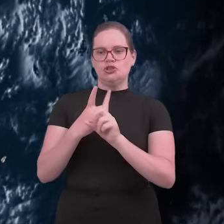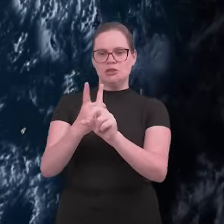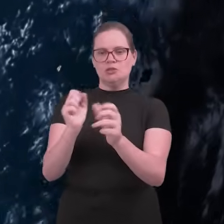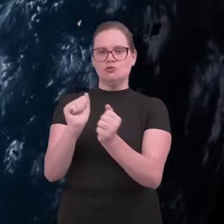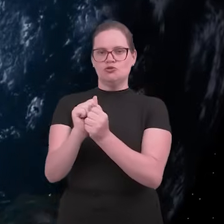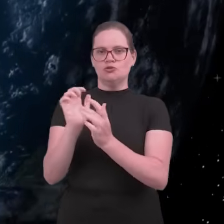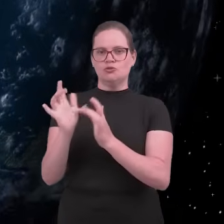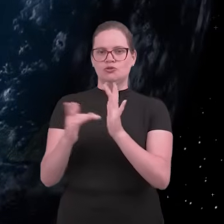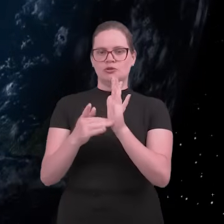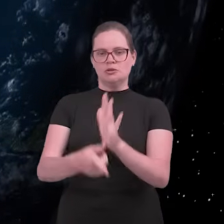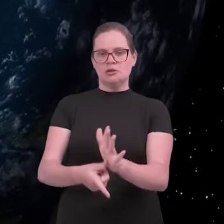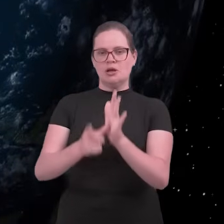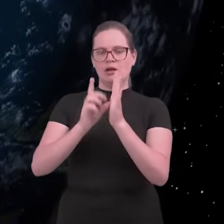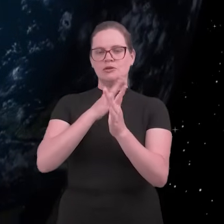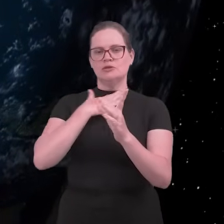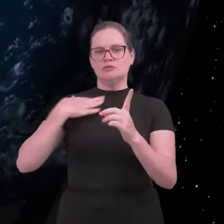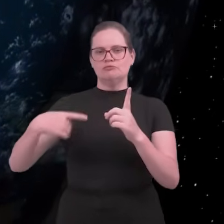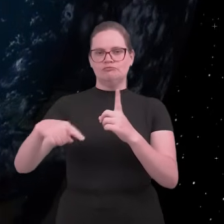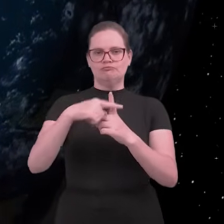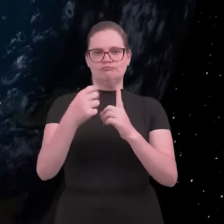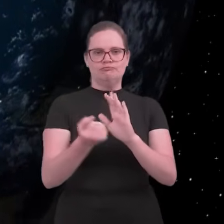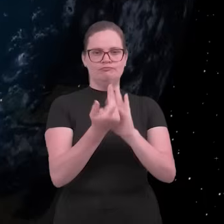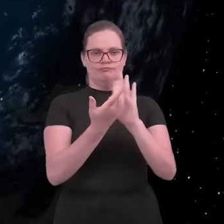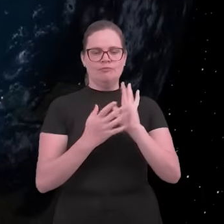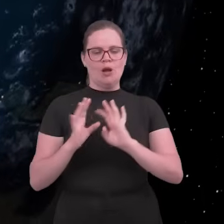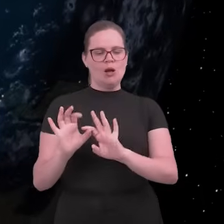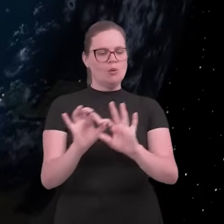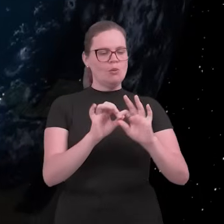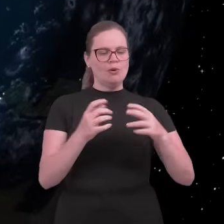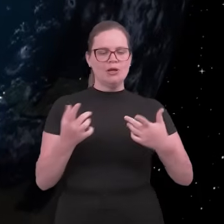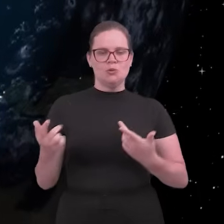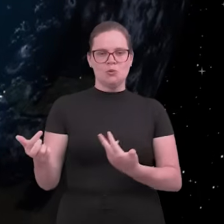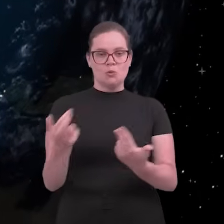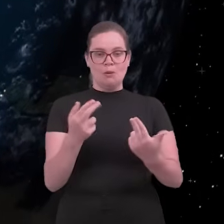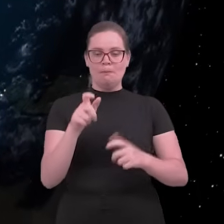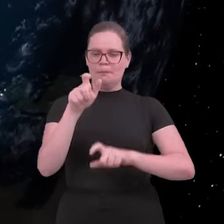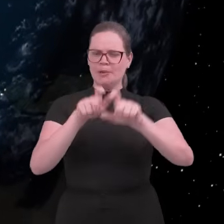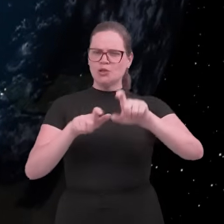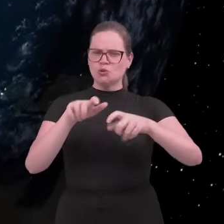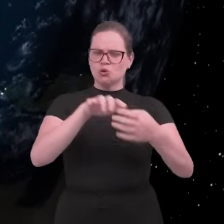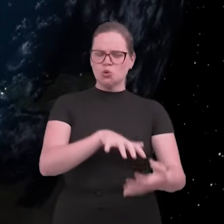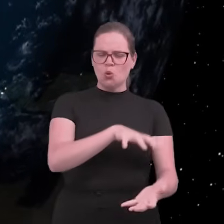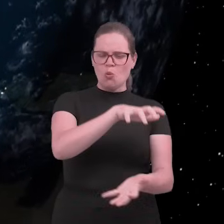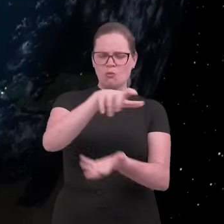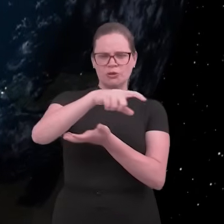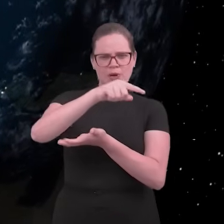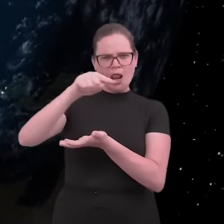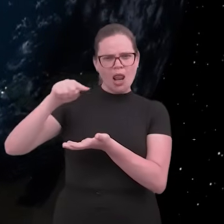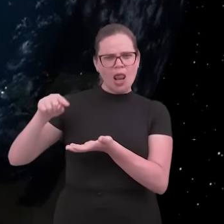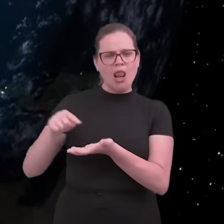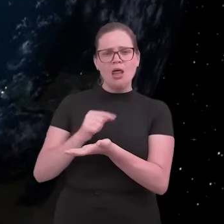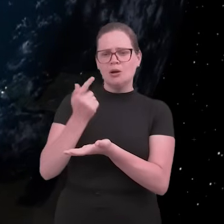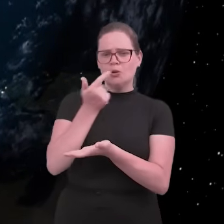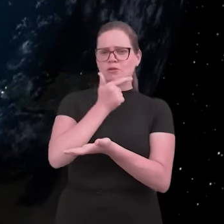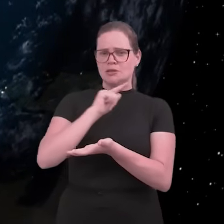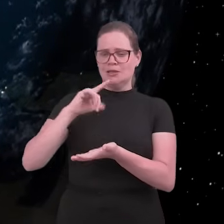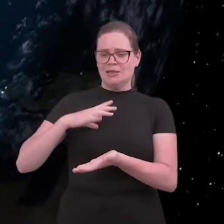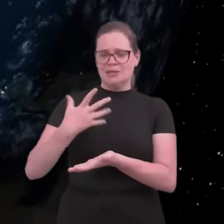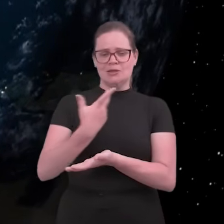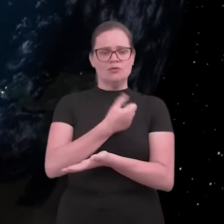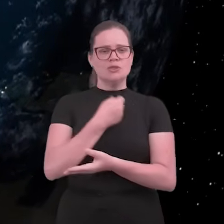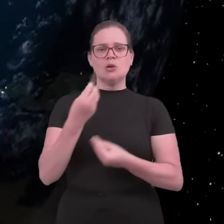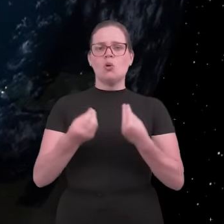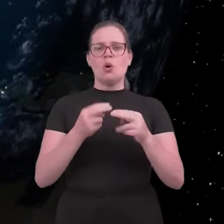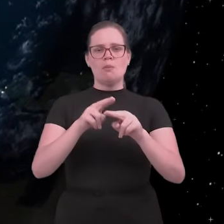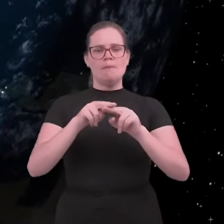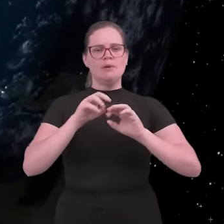Senhor Jesus na véspera de sua morte na cruz do Calvário. Pessoas de todas as partes do mundo têm sido